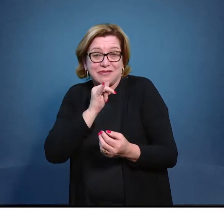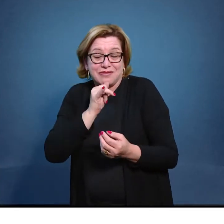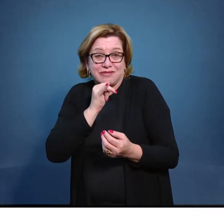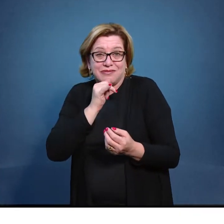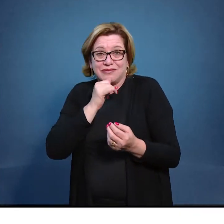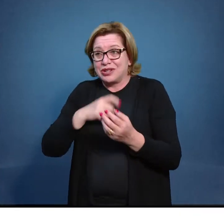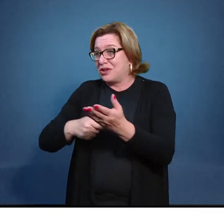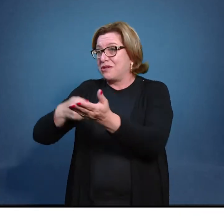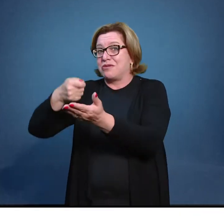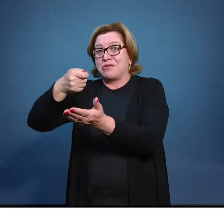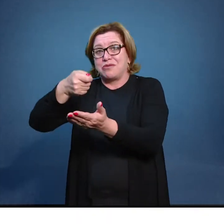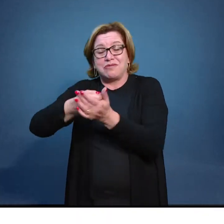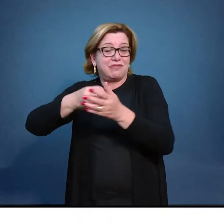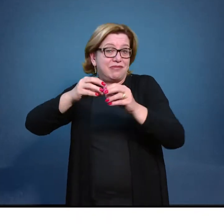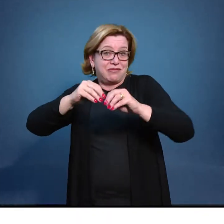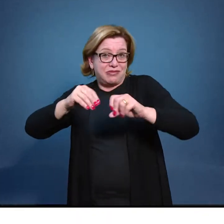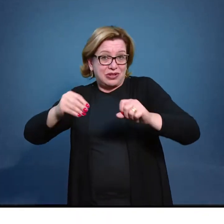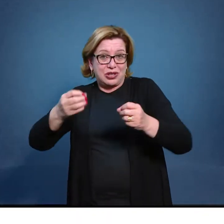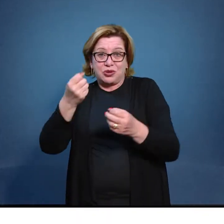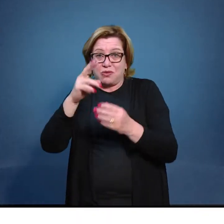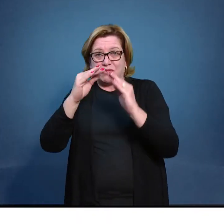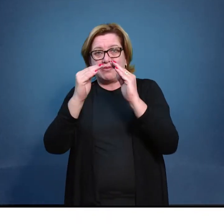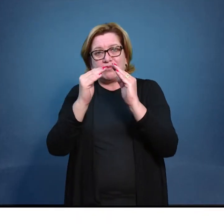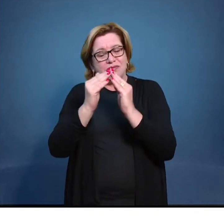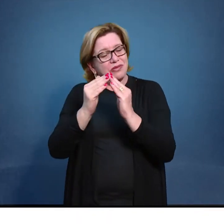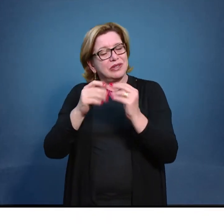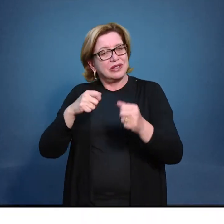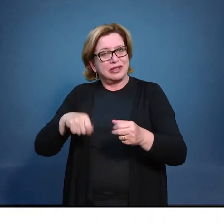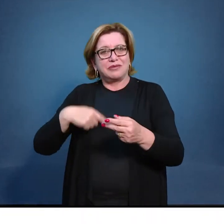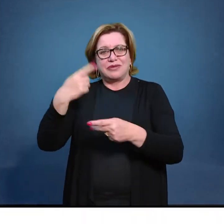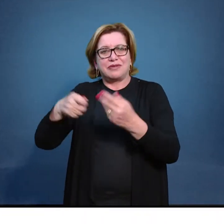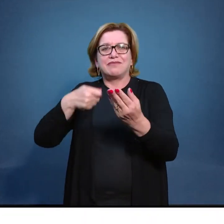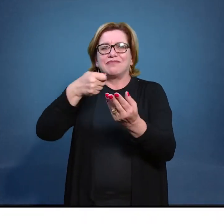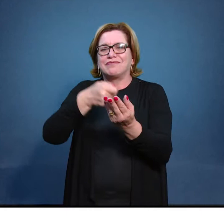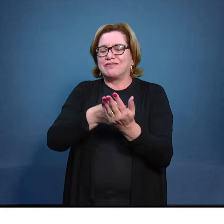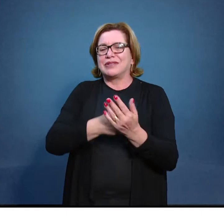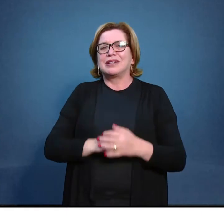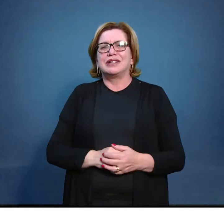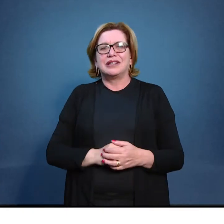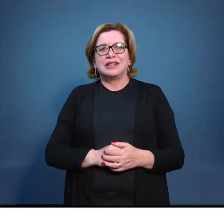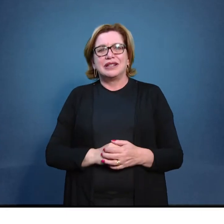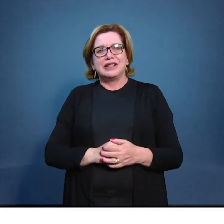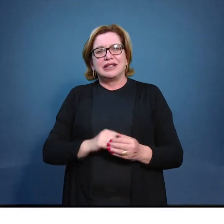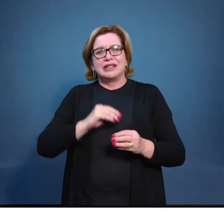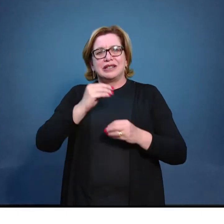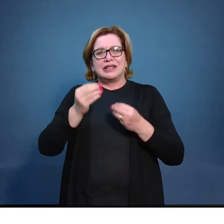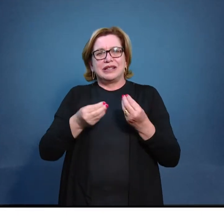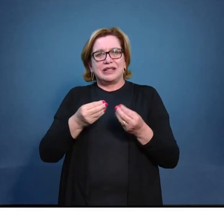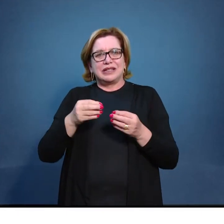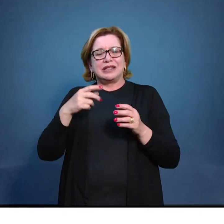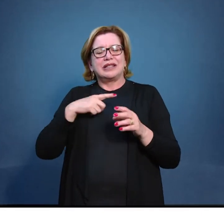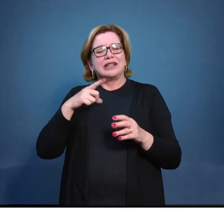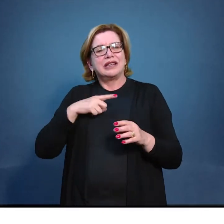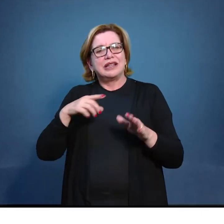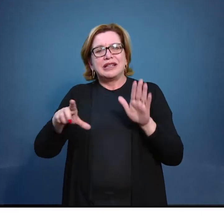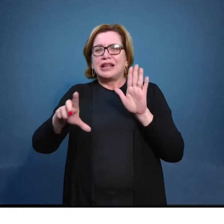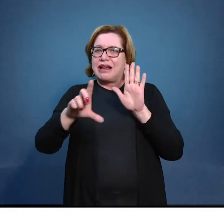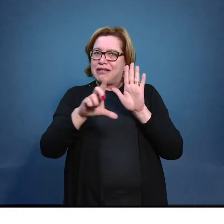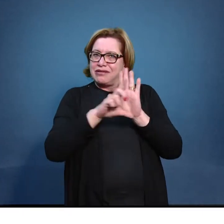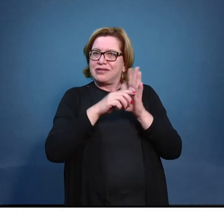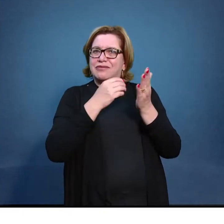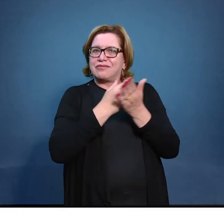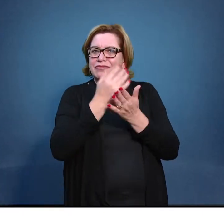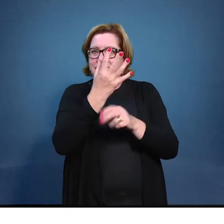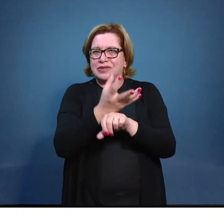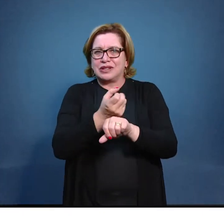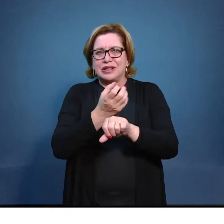a aquisição do imóvel, é que vai fazer esse pagamento. E aí, tem-se a lei que constituiu,